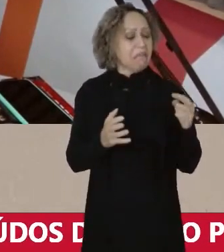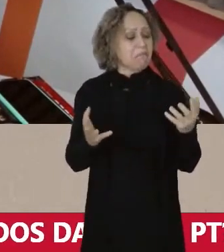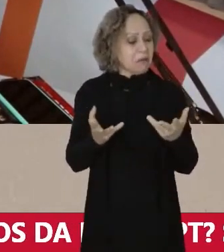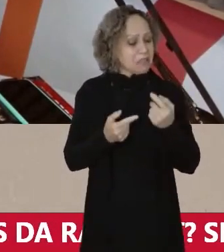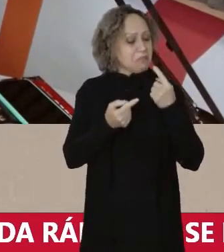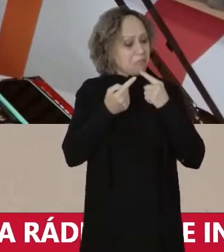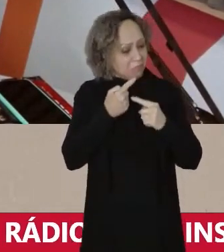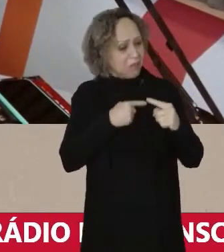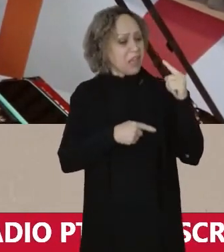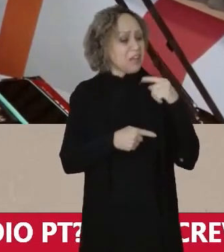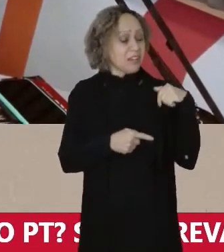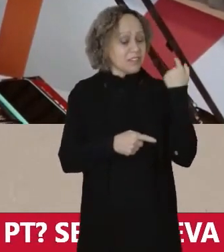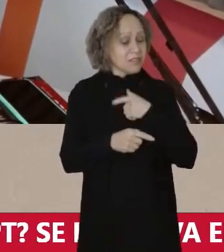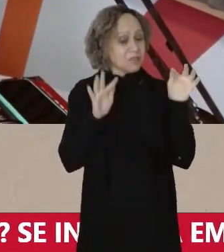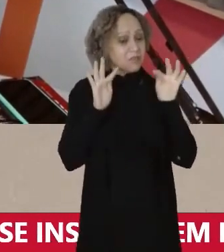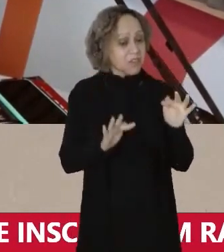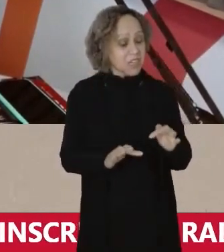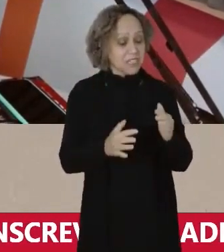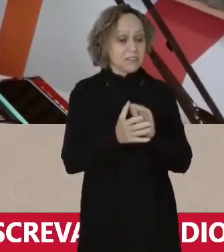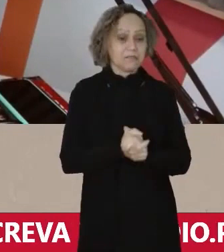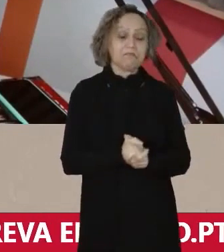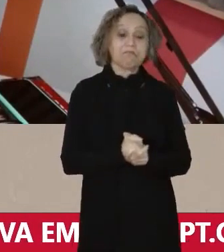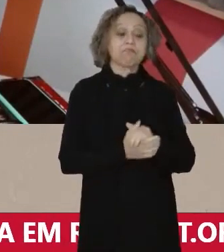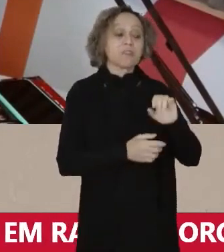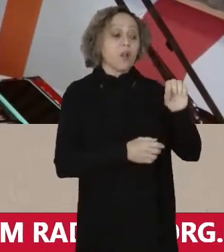feliz com essas mensagens. Josi Negreiros aqui